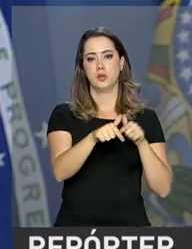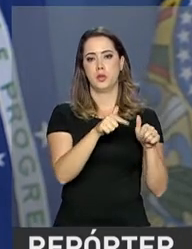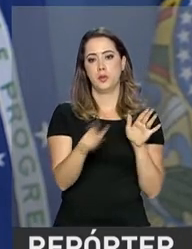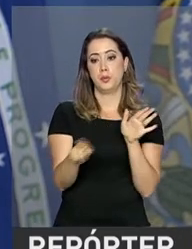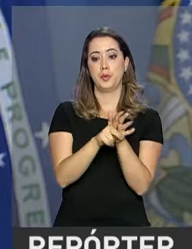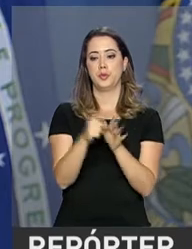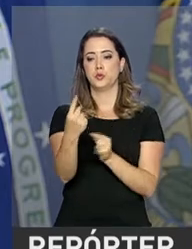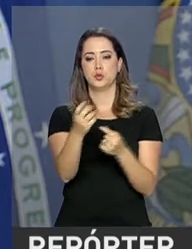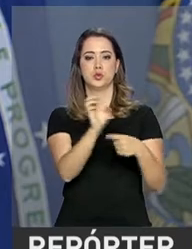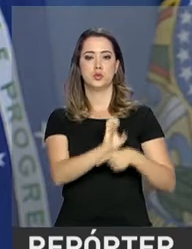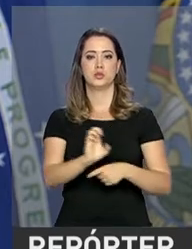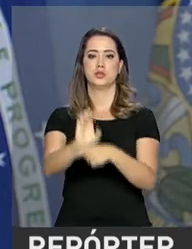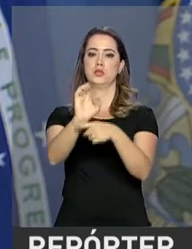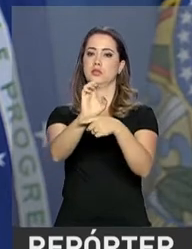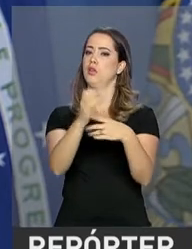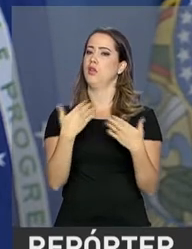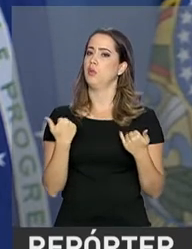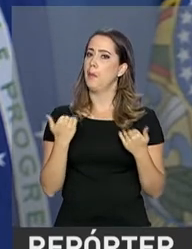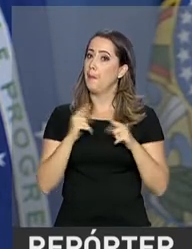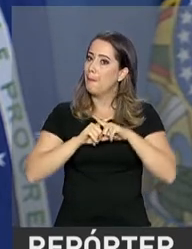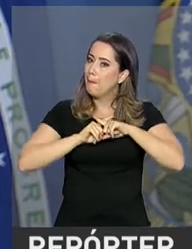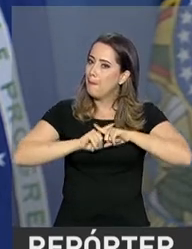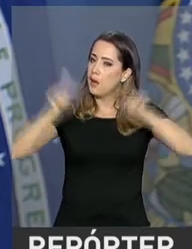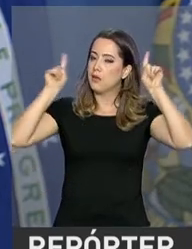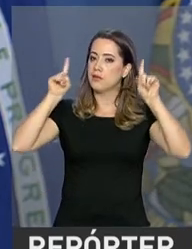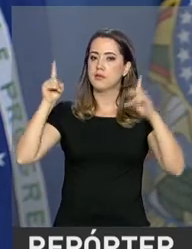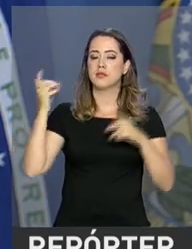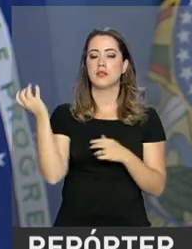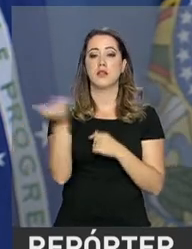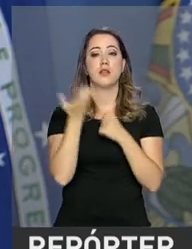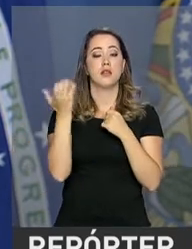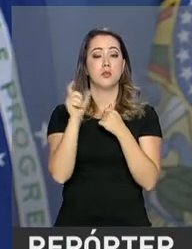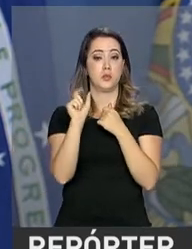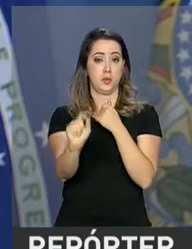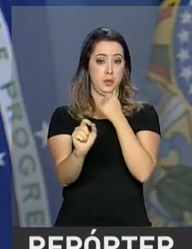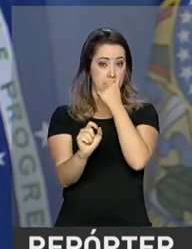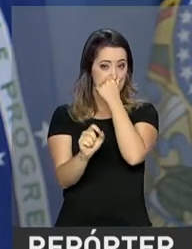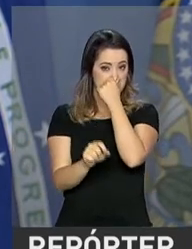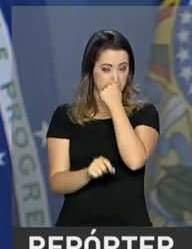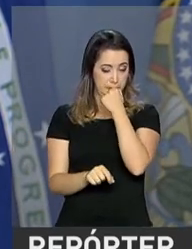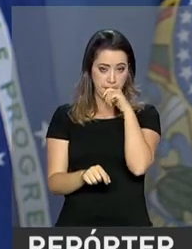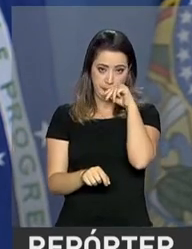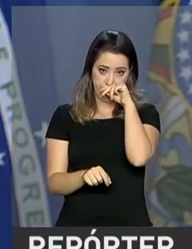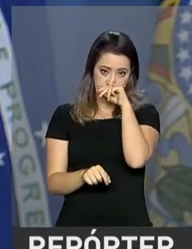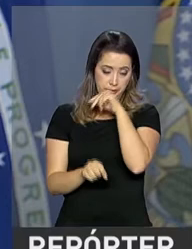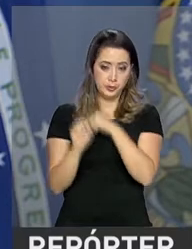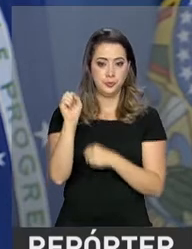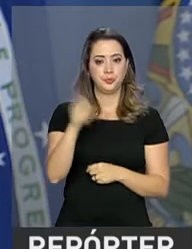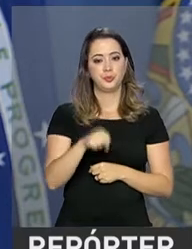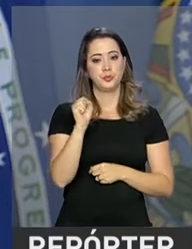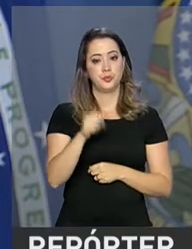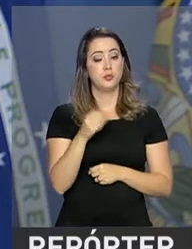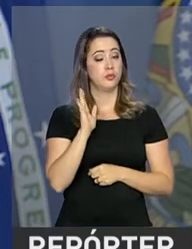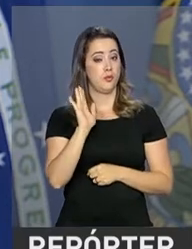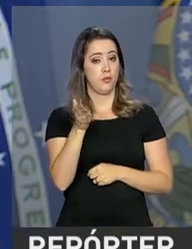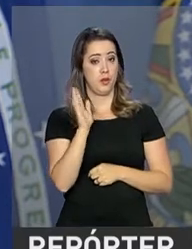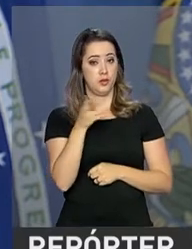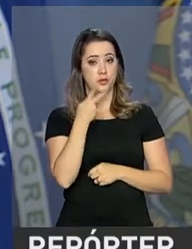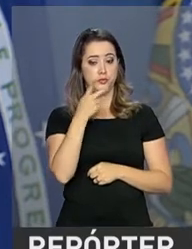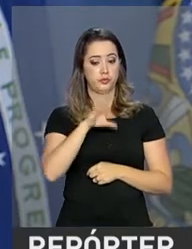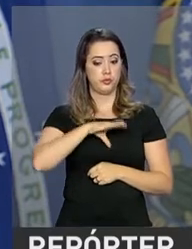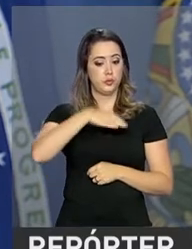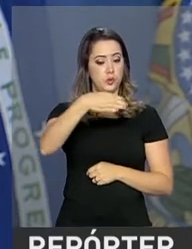estados mas queremos sim e daí a nossa aquilo que o junos abortos chamou de